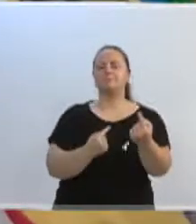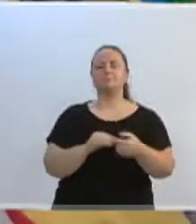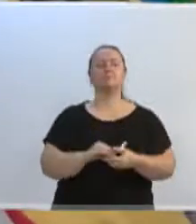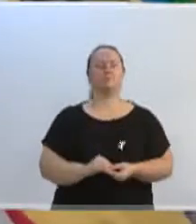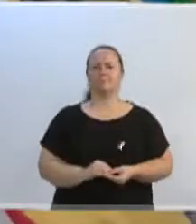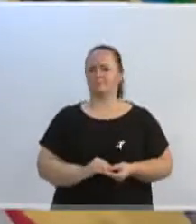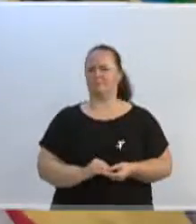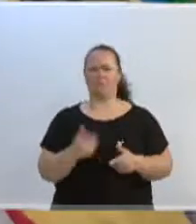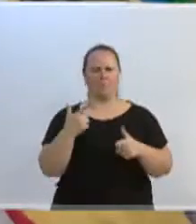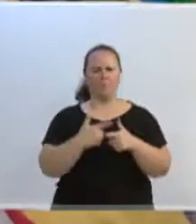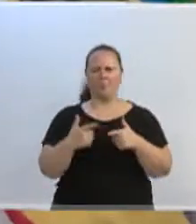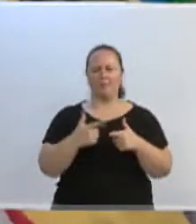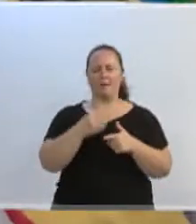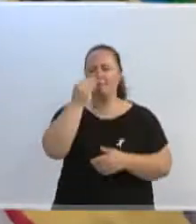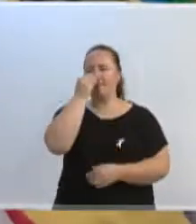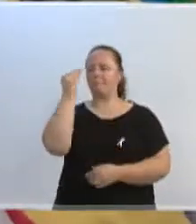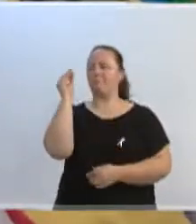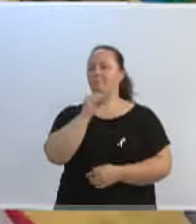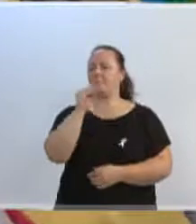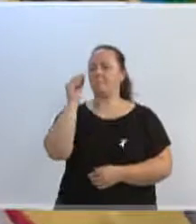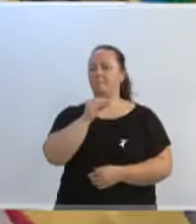ultrapassando todas as dificuldades